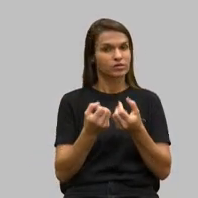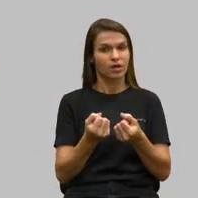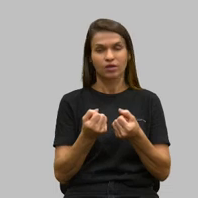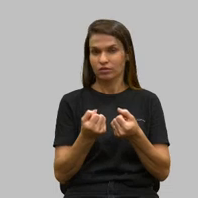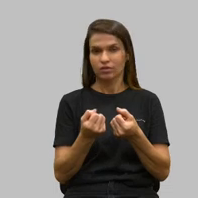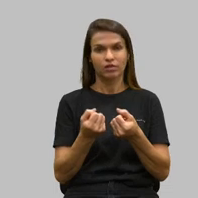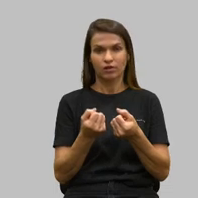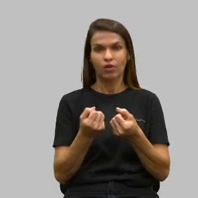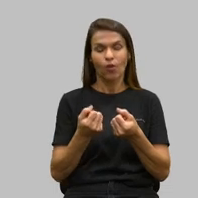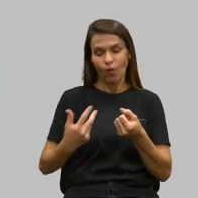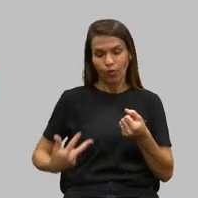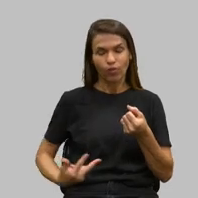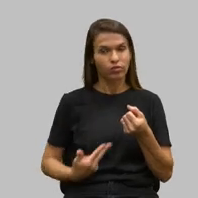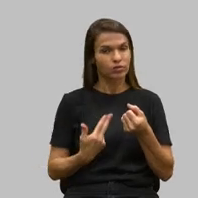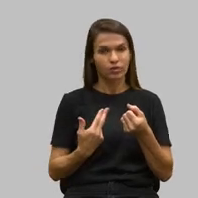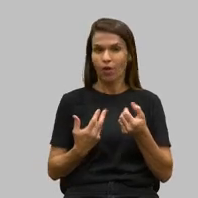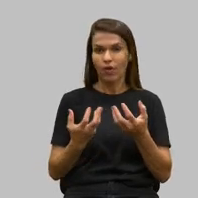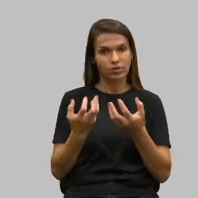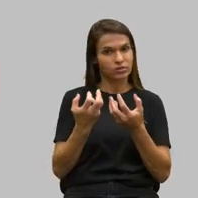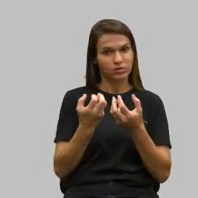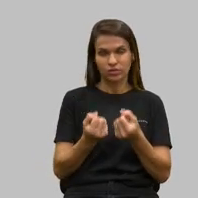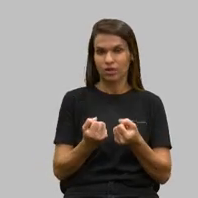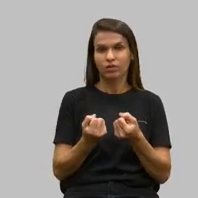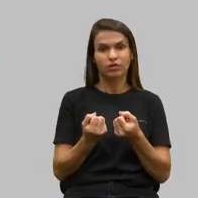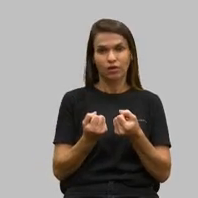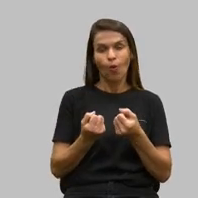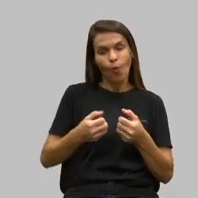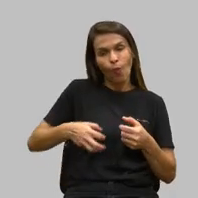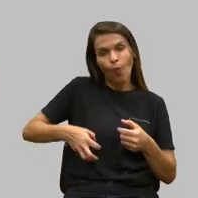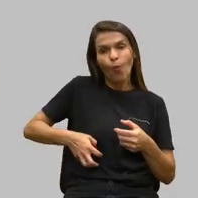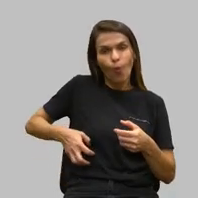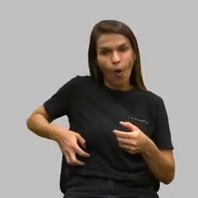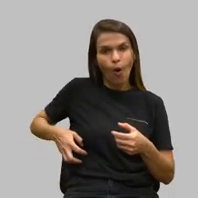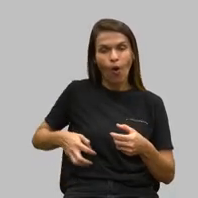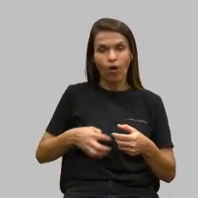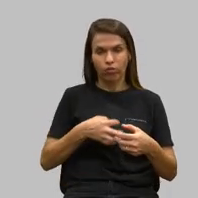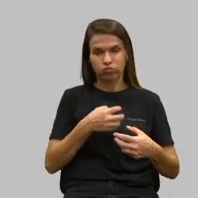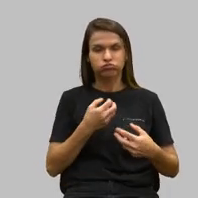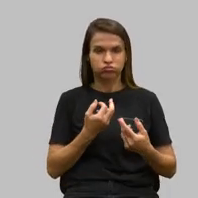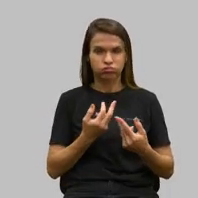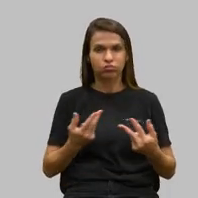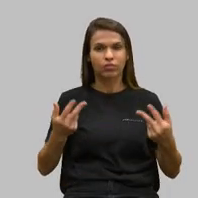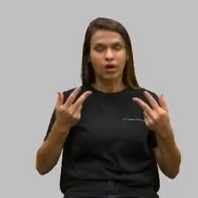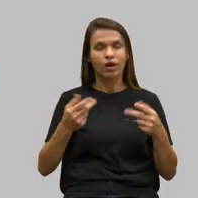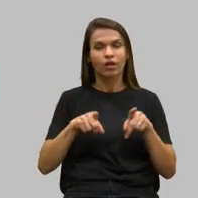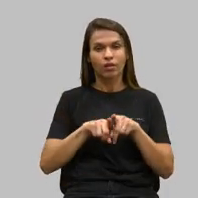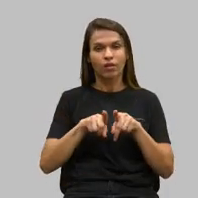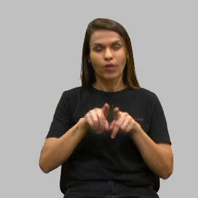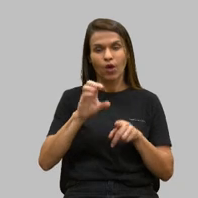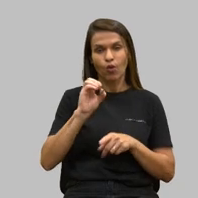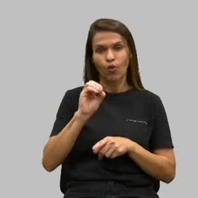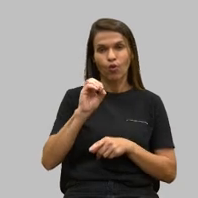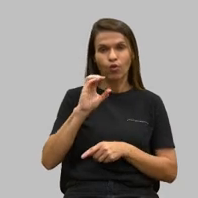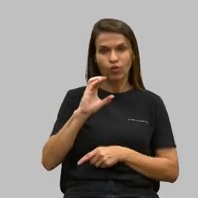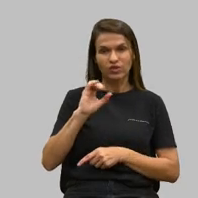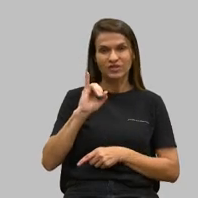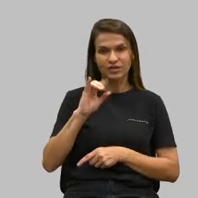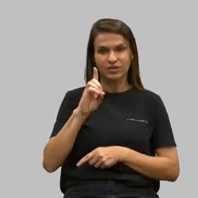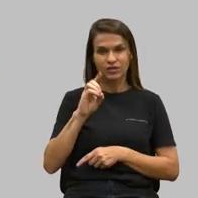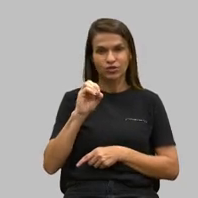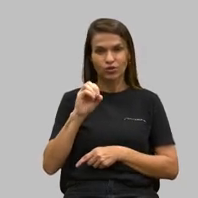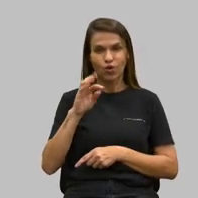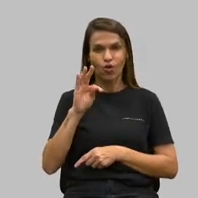transplante, não aceita a doação. E aí, os sidotes, que são os centros que ficam dentro dos hospitais,